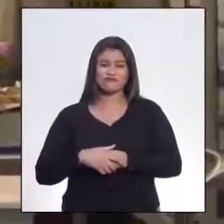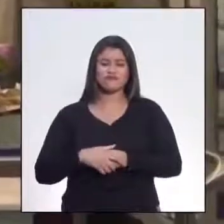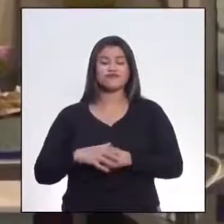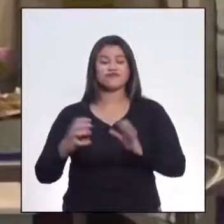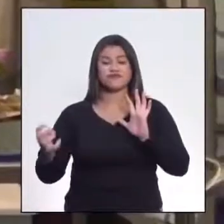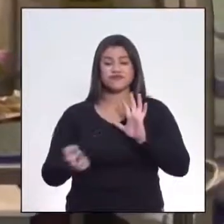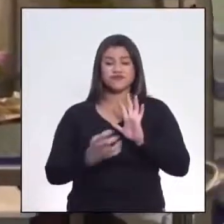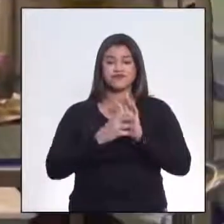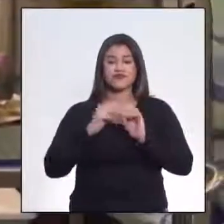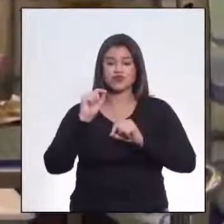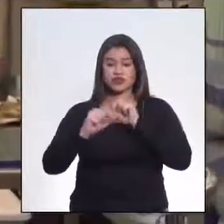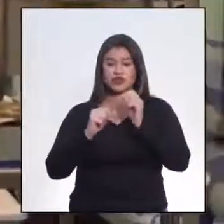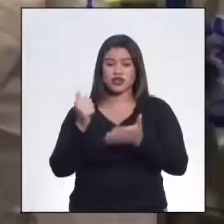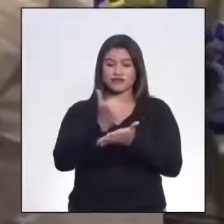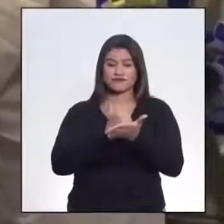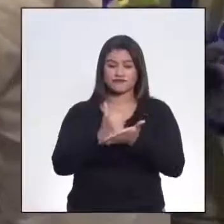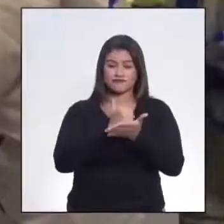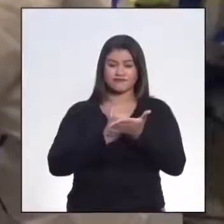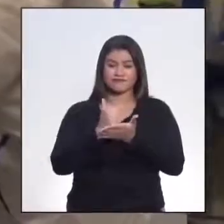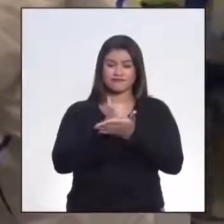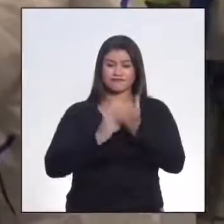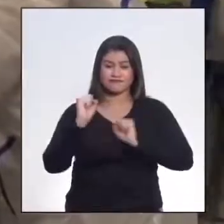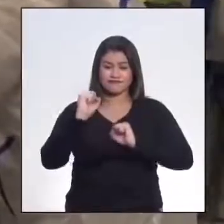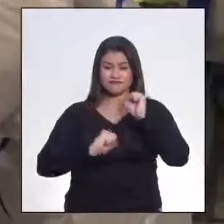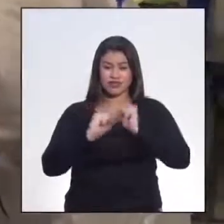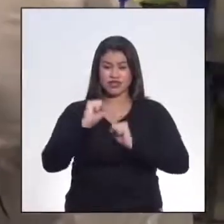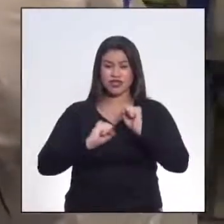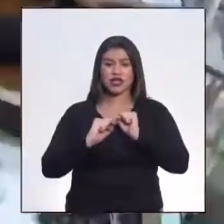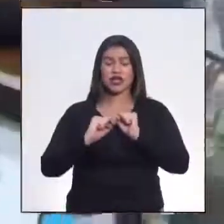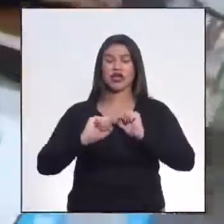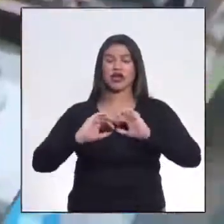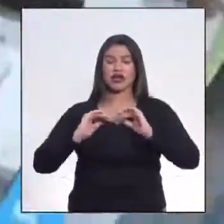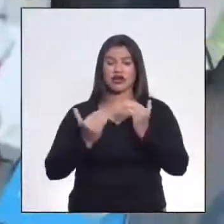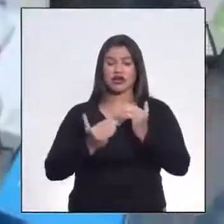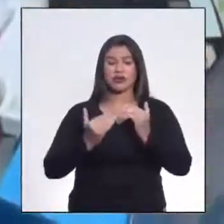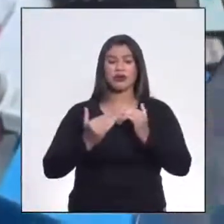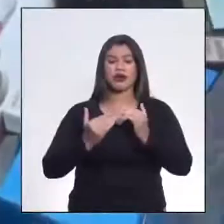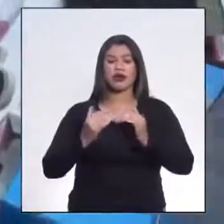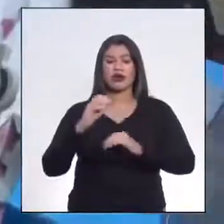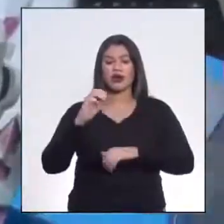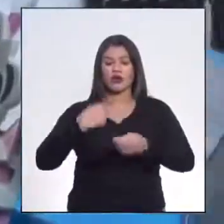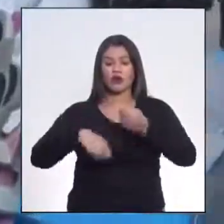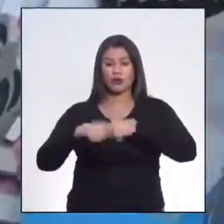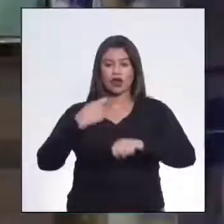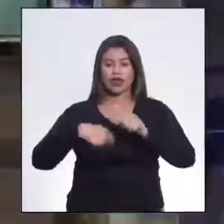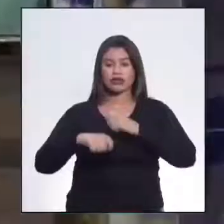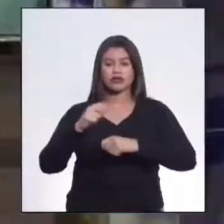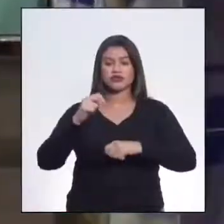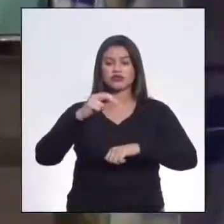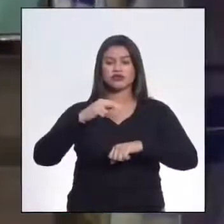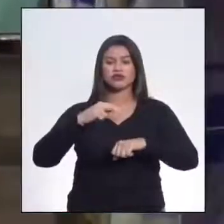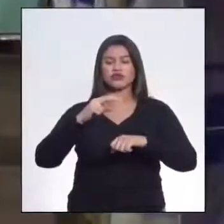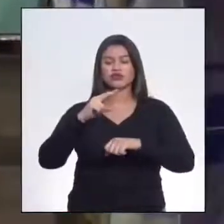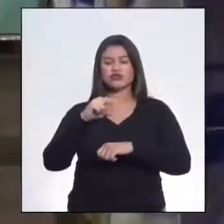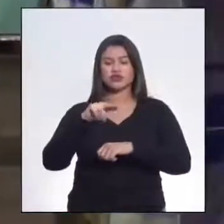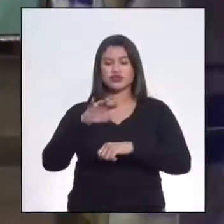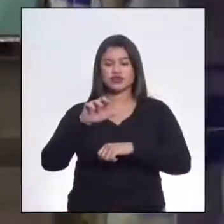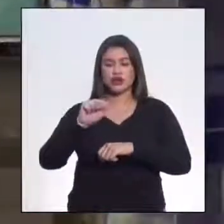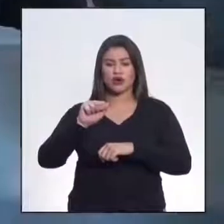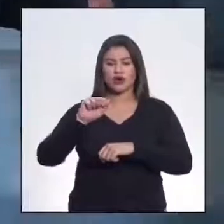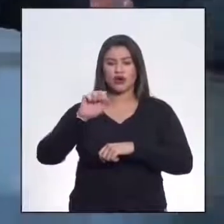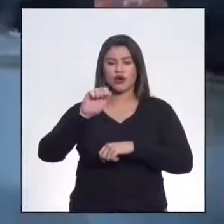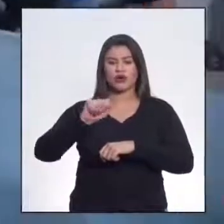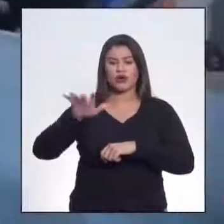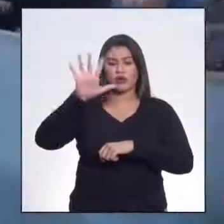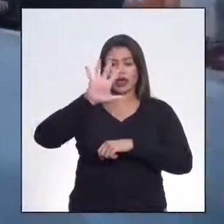Impacto também na indústria farmacêutica. A Câmara do Comércio da União Europeia na China fez um alerta. A mutação do